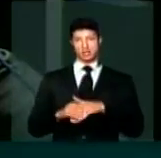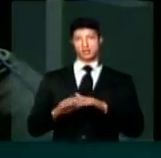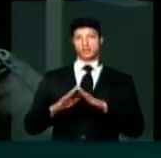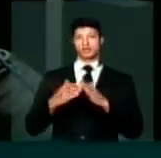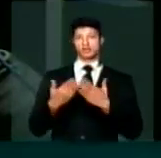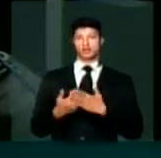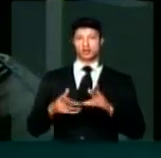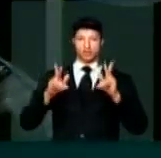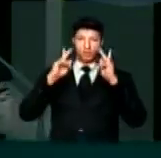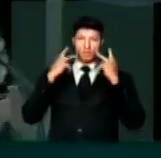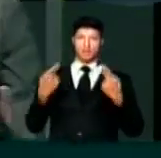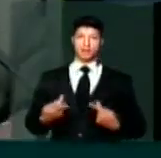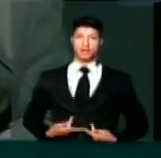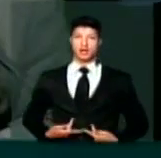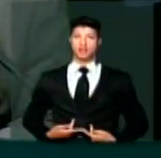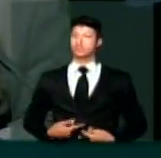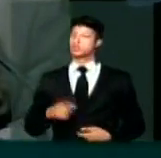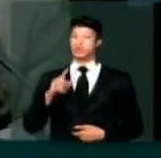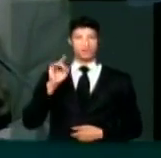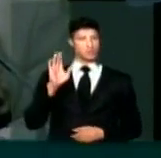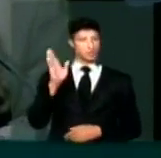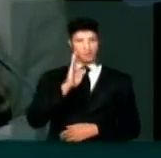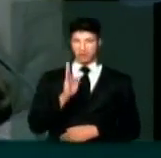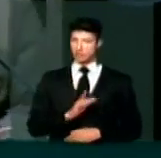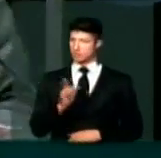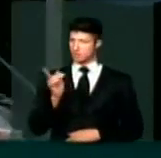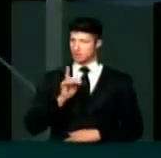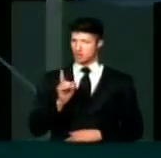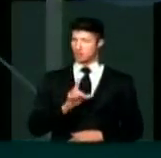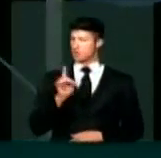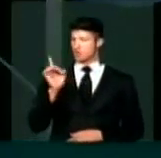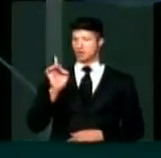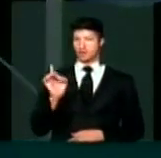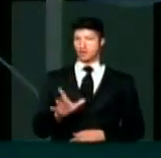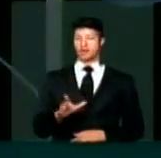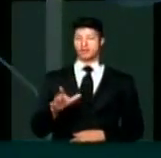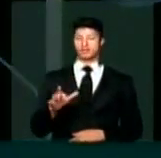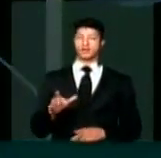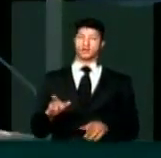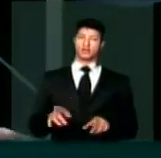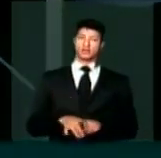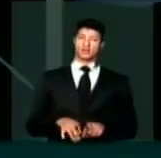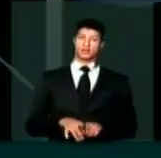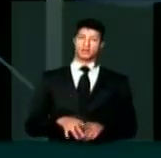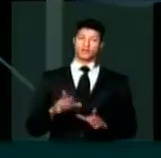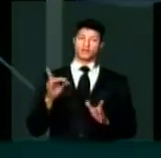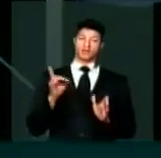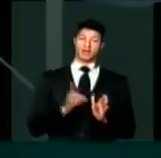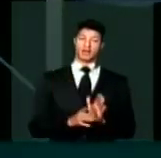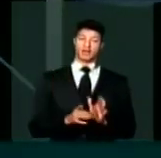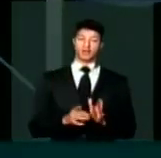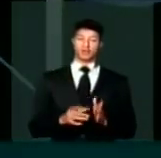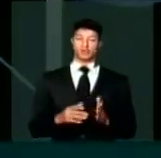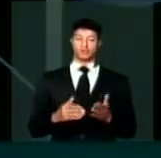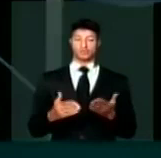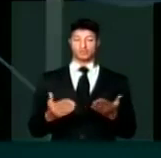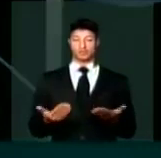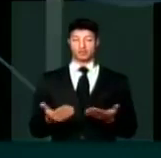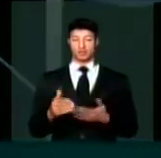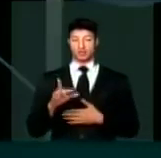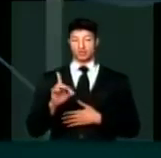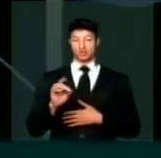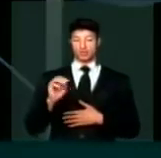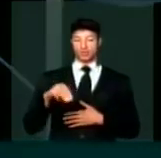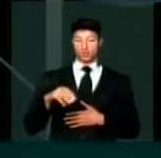da humanidade. Não é só aqui no Brasil, não é apenas esse decreto de